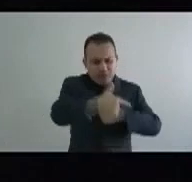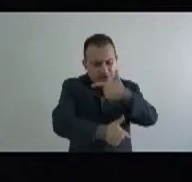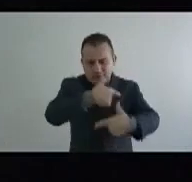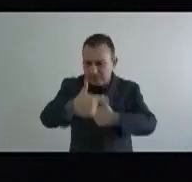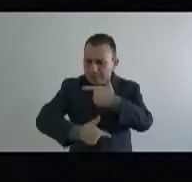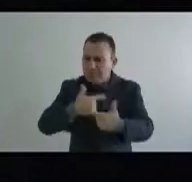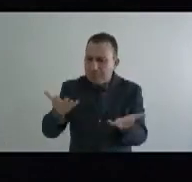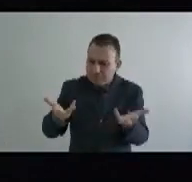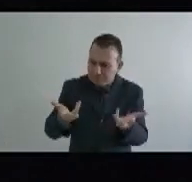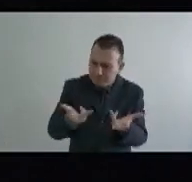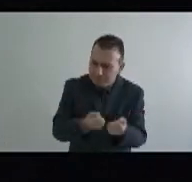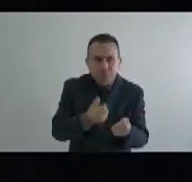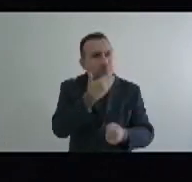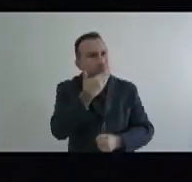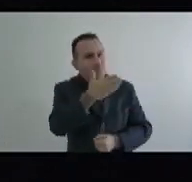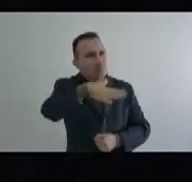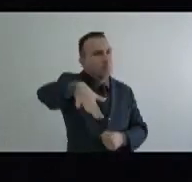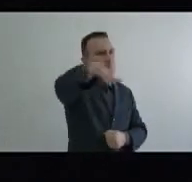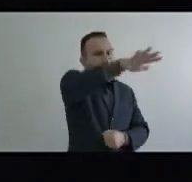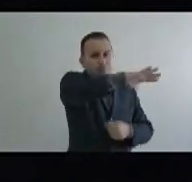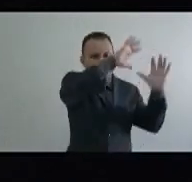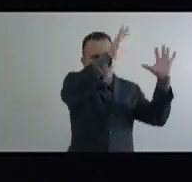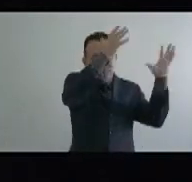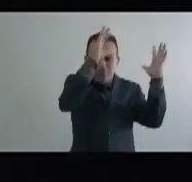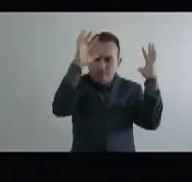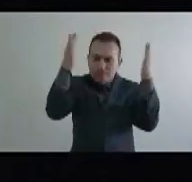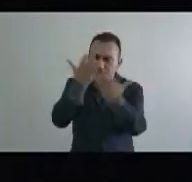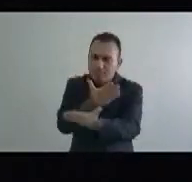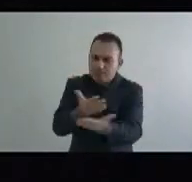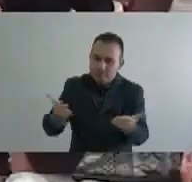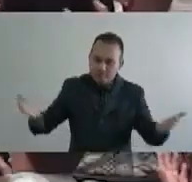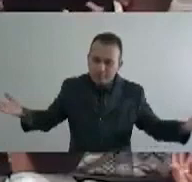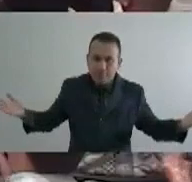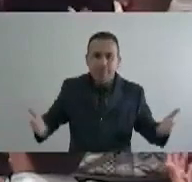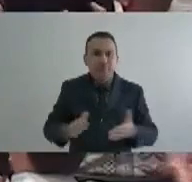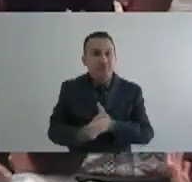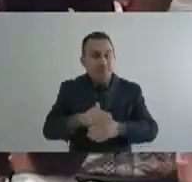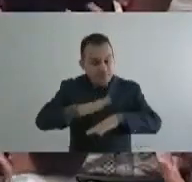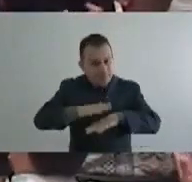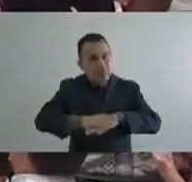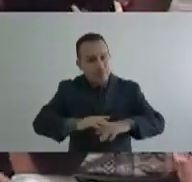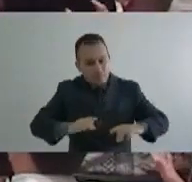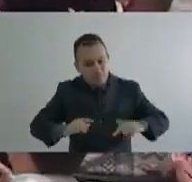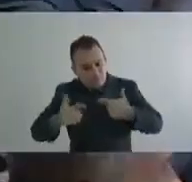queria pedir a todos os aplausos aos colegas servidores do Tribunal de Contas que tocam esse